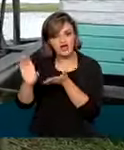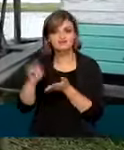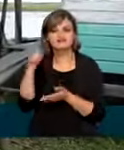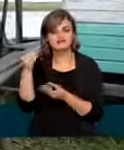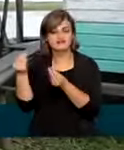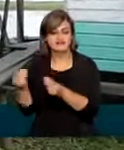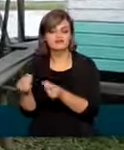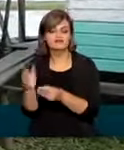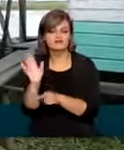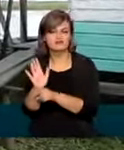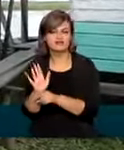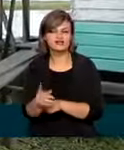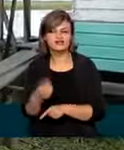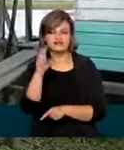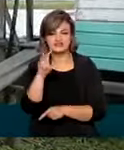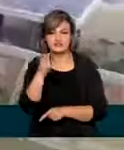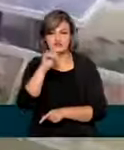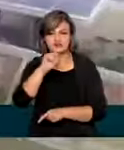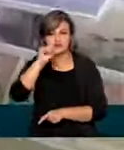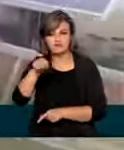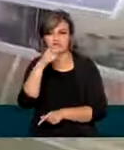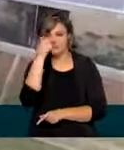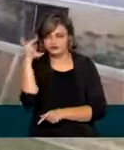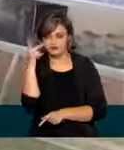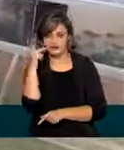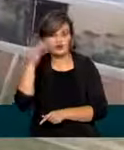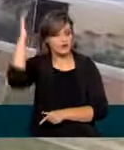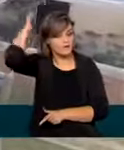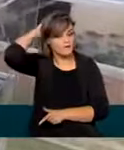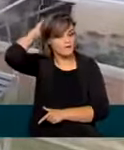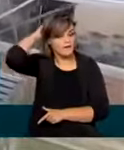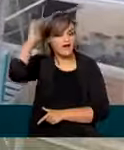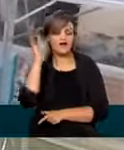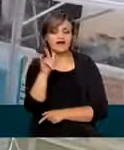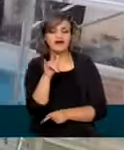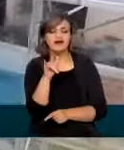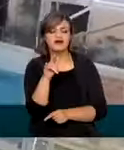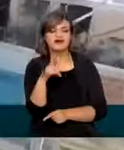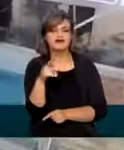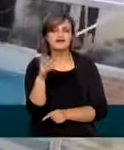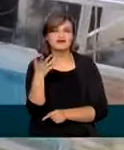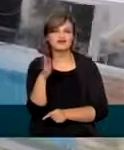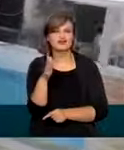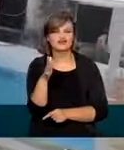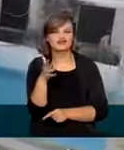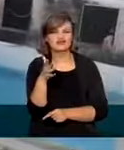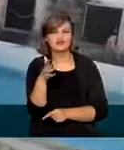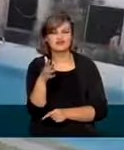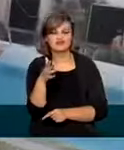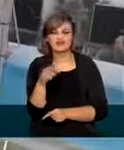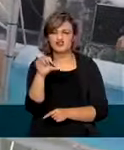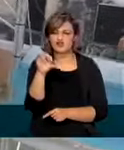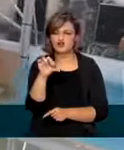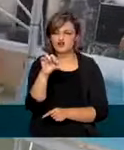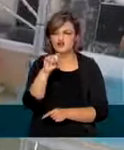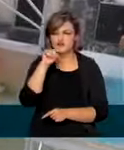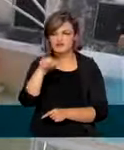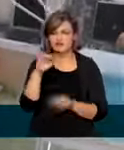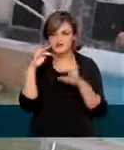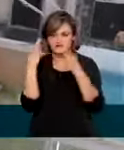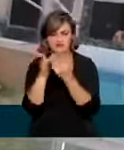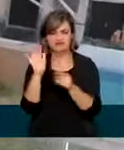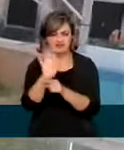atender 50 mil pessoas. No Pará, serão atendidas aproximadamente 9 mil